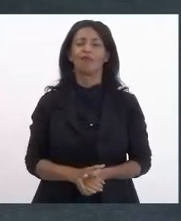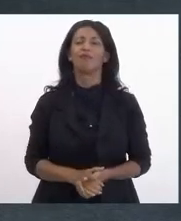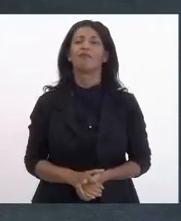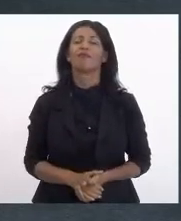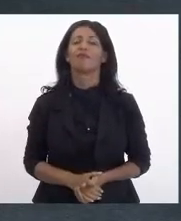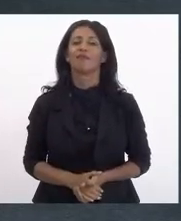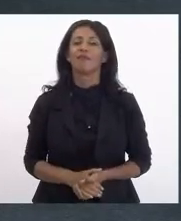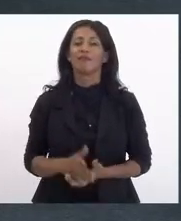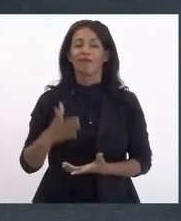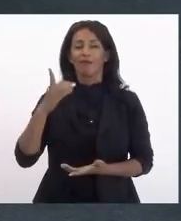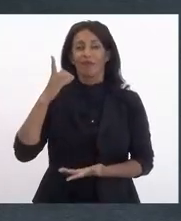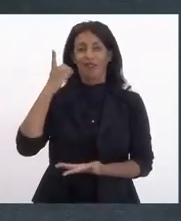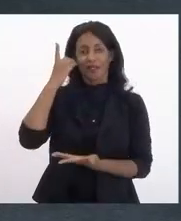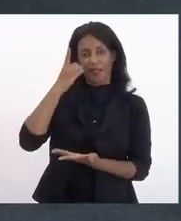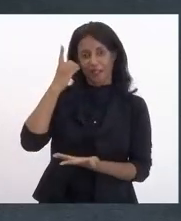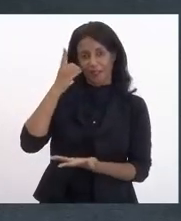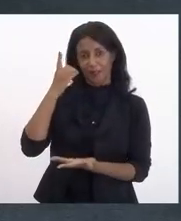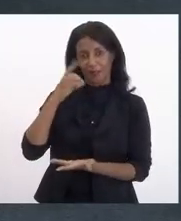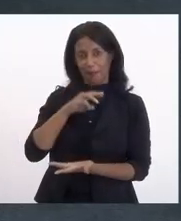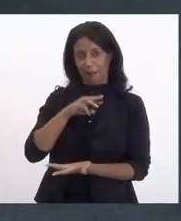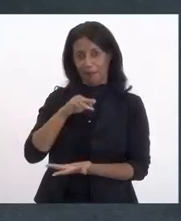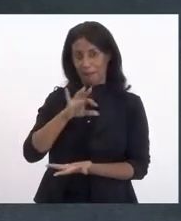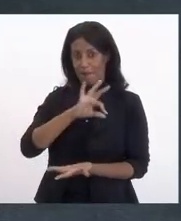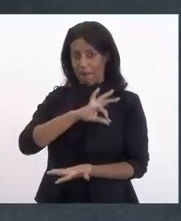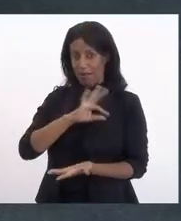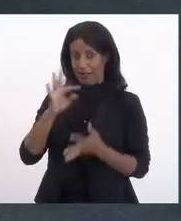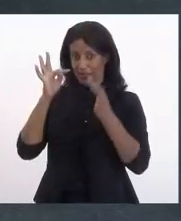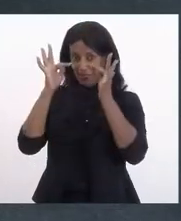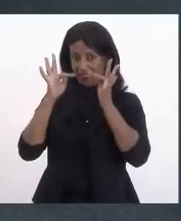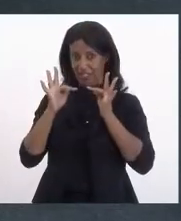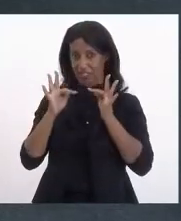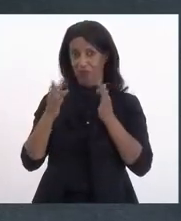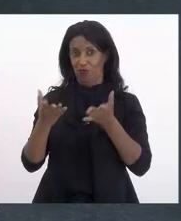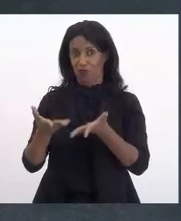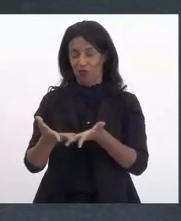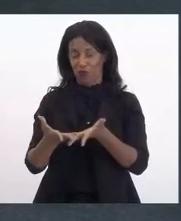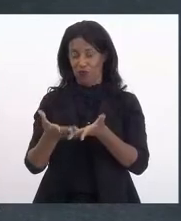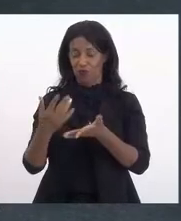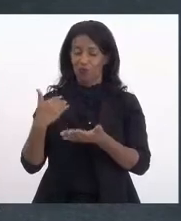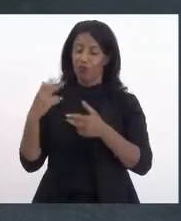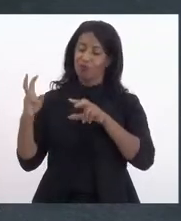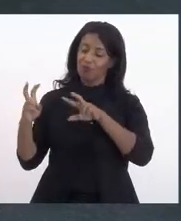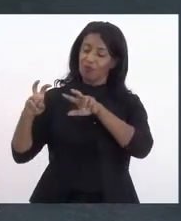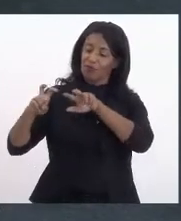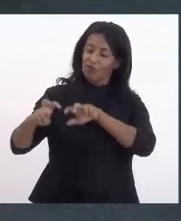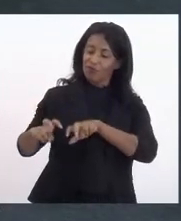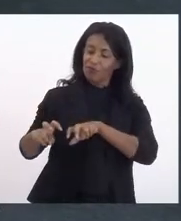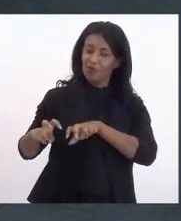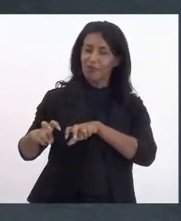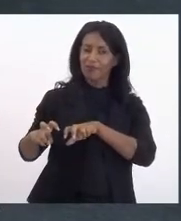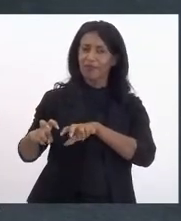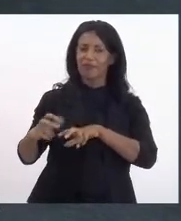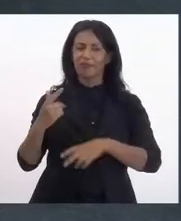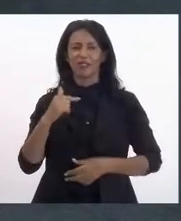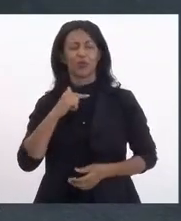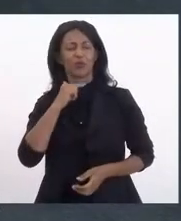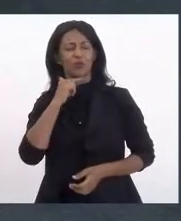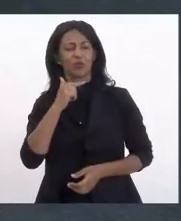a deputada Marta Rocha testemunha que estávamos aqui sentados e eu não